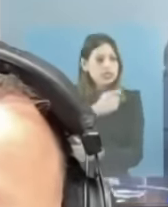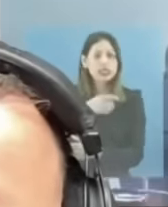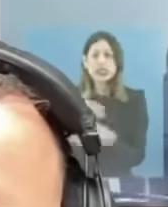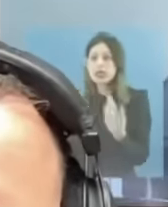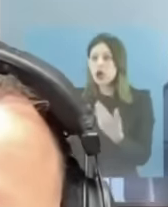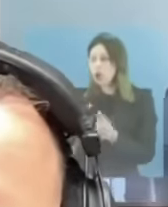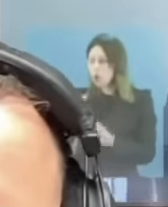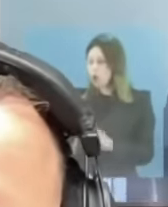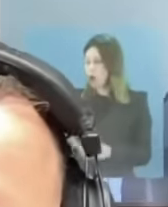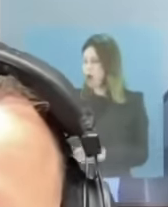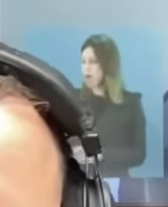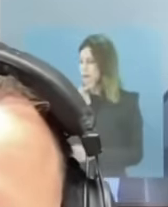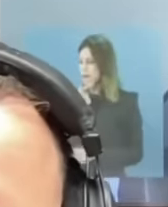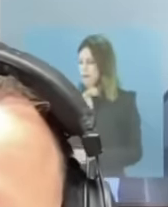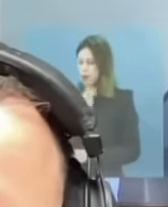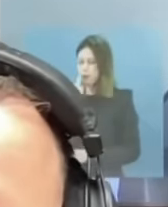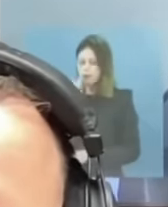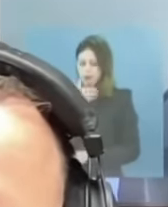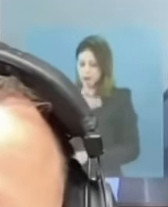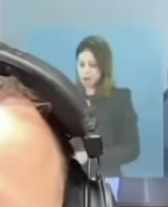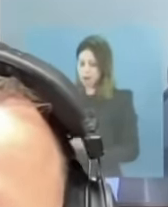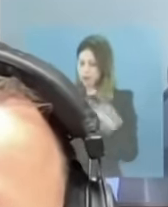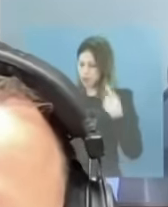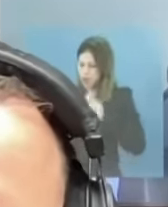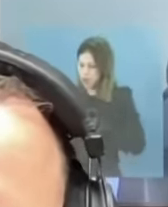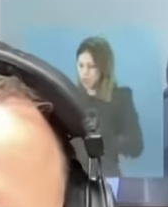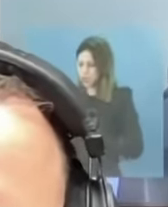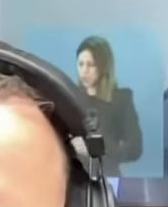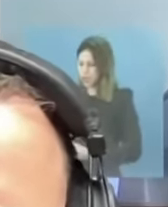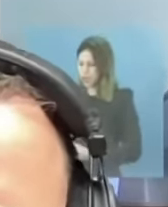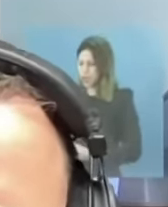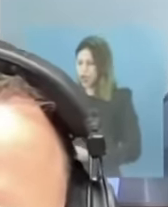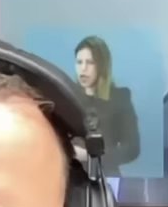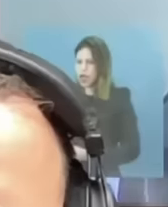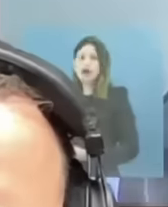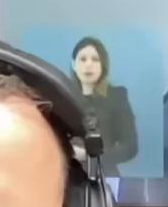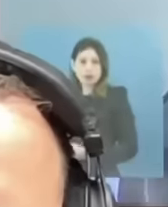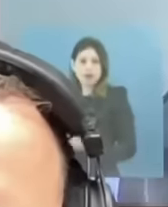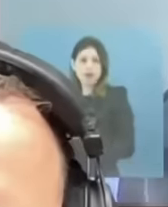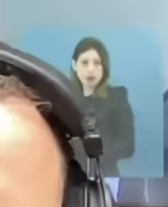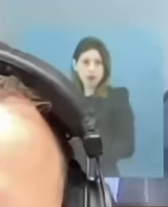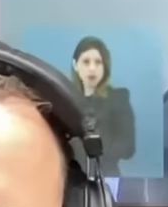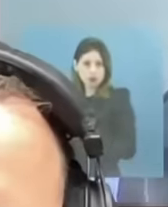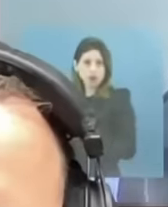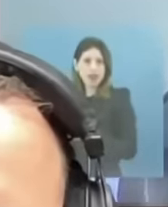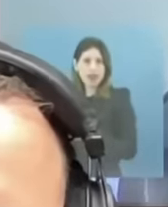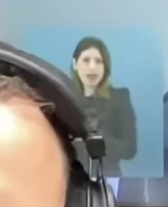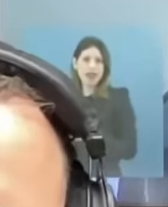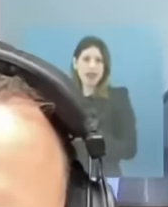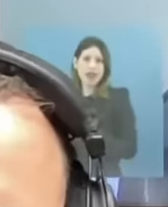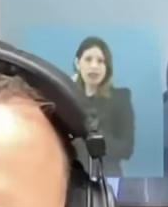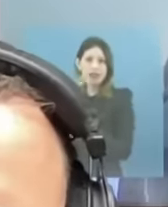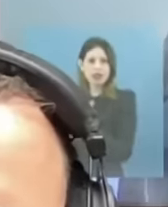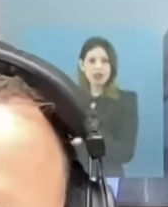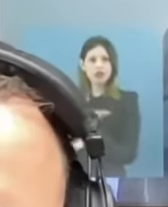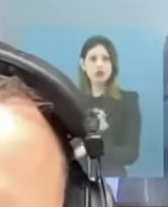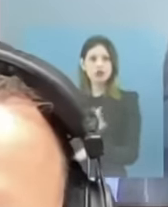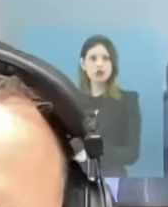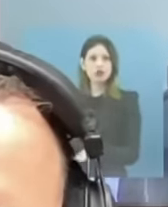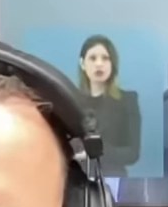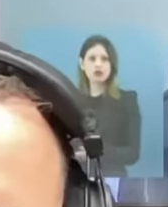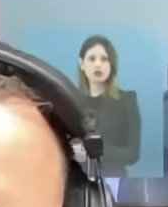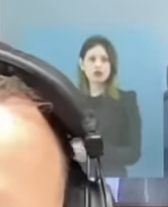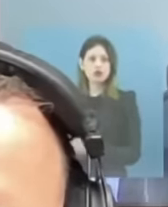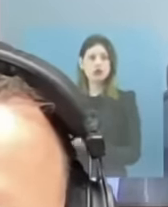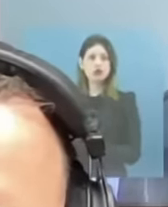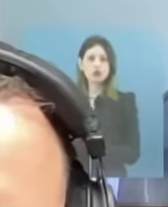estava previsto, se eu não me engano, até para depois do final das eleições de 2022. Então, todo o processo eleitoral